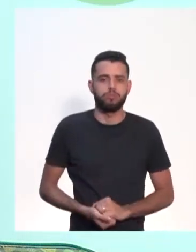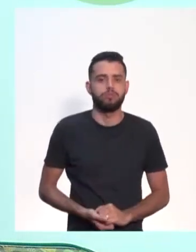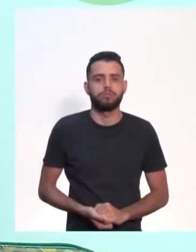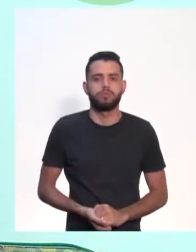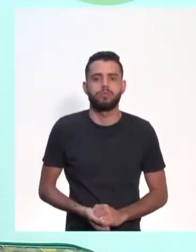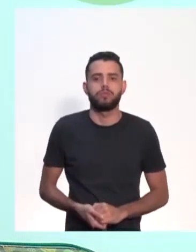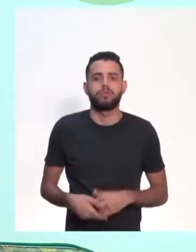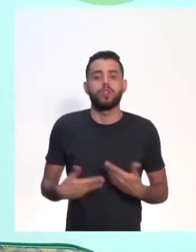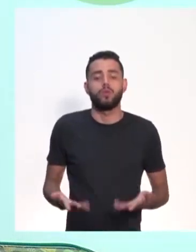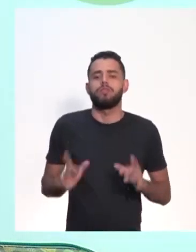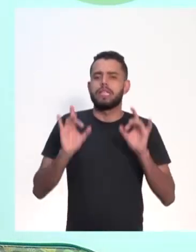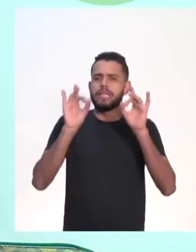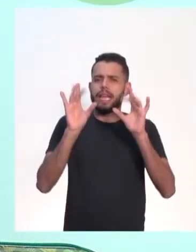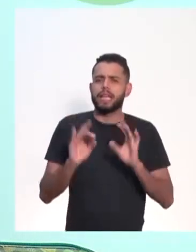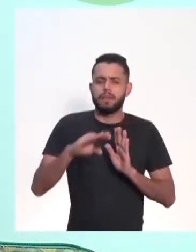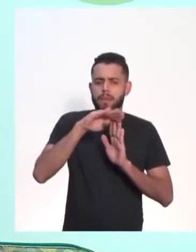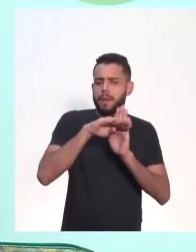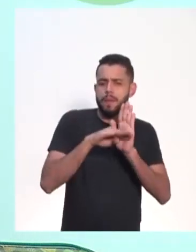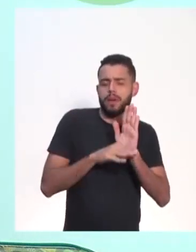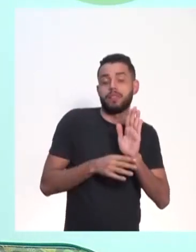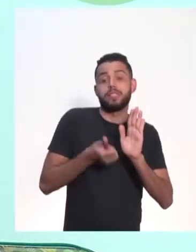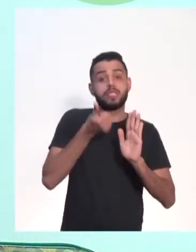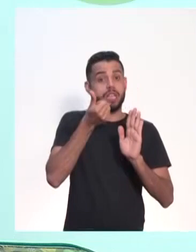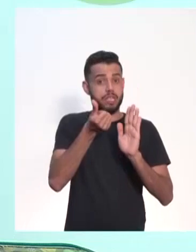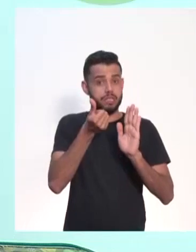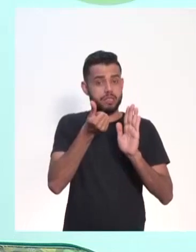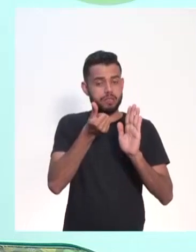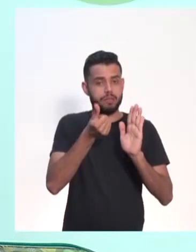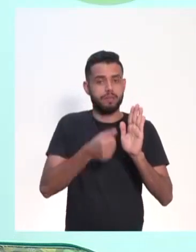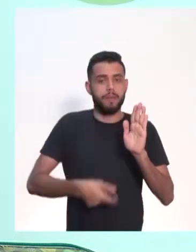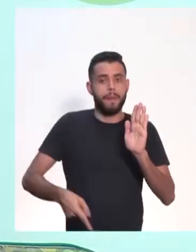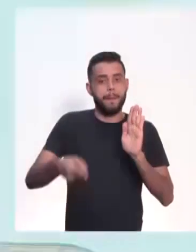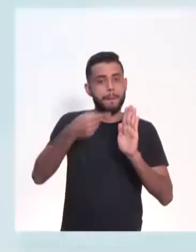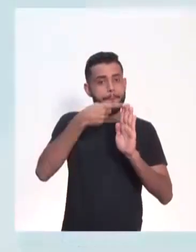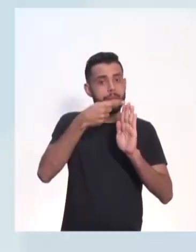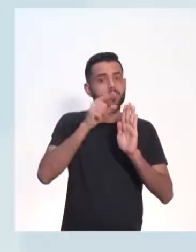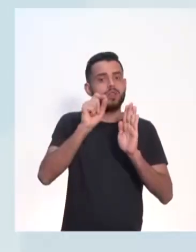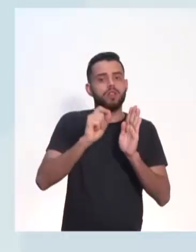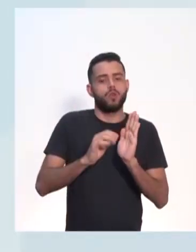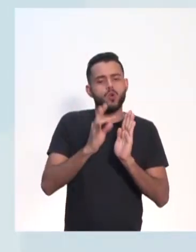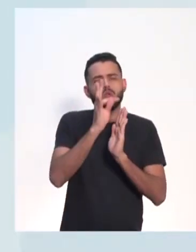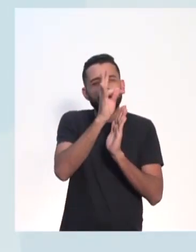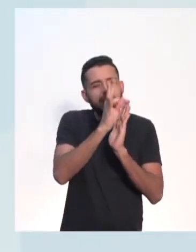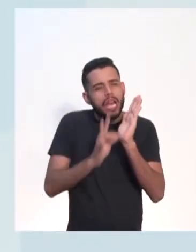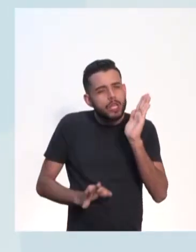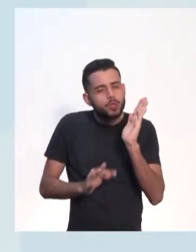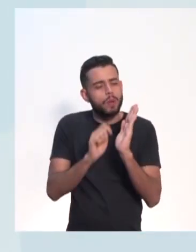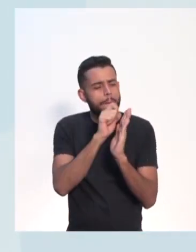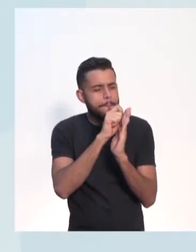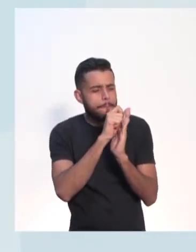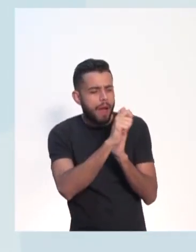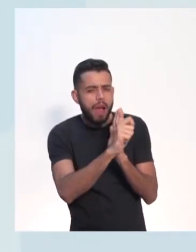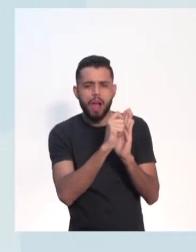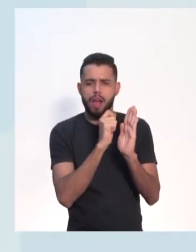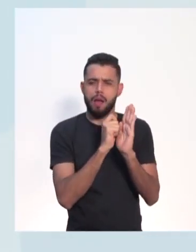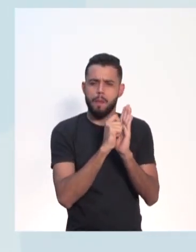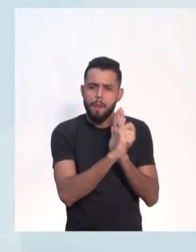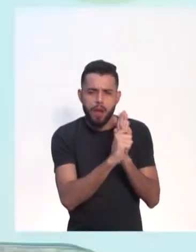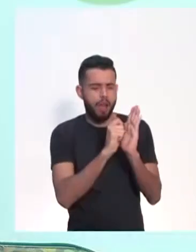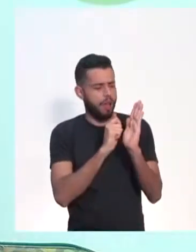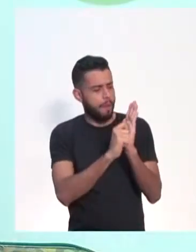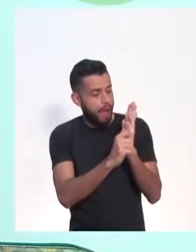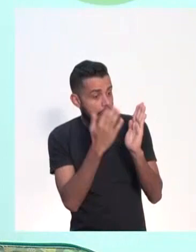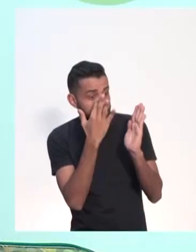trouxe 6 aqui. A primeira delas é grifar texto. Quando a gente está estudando, por um exemplo,